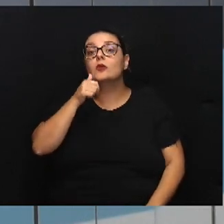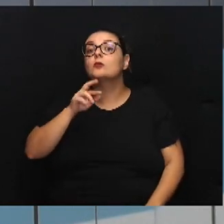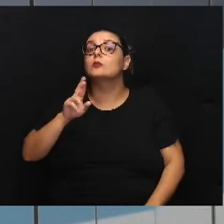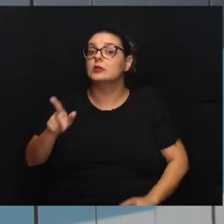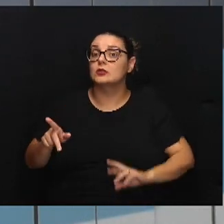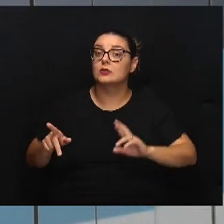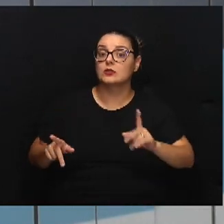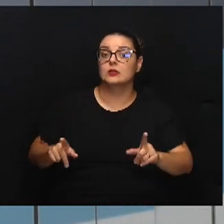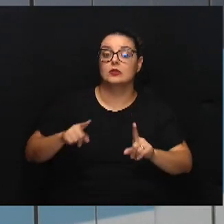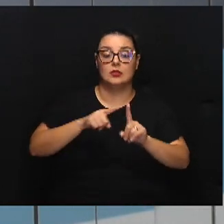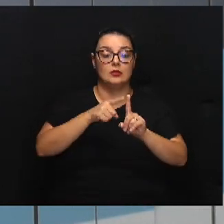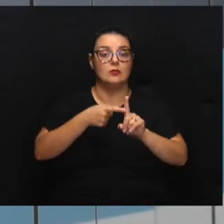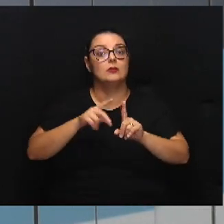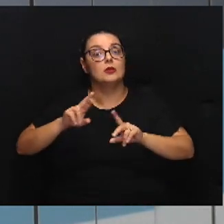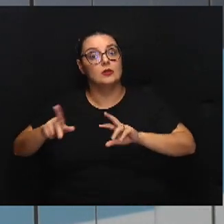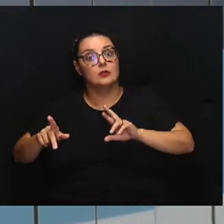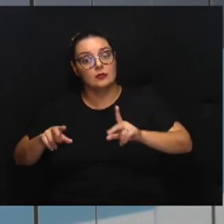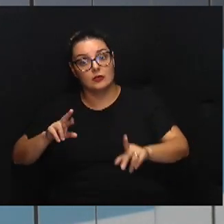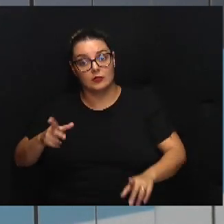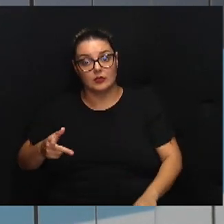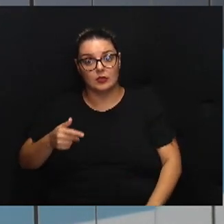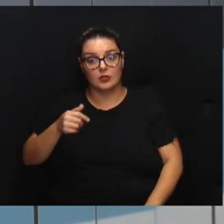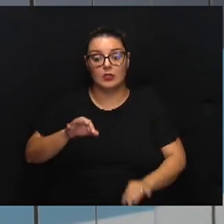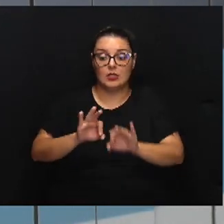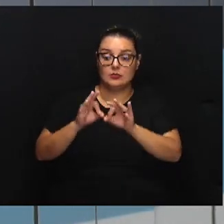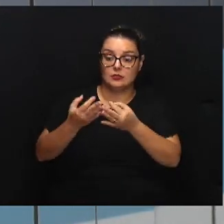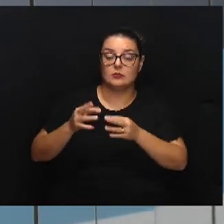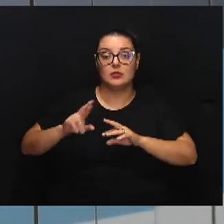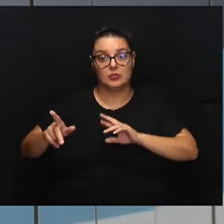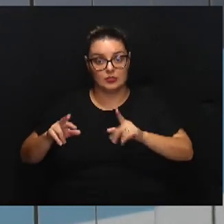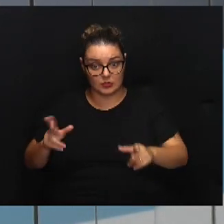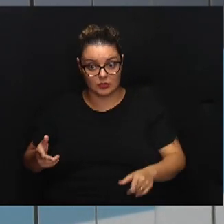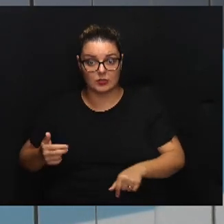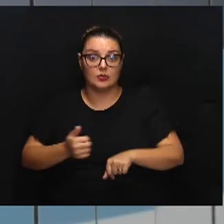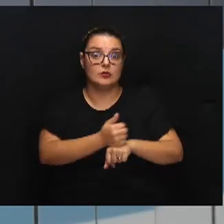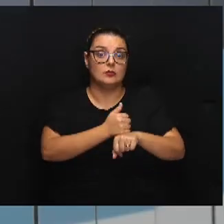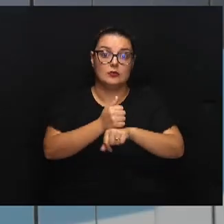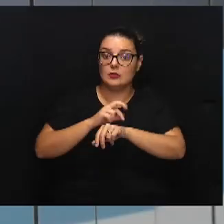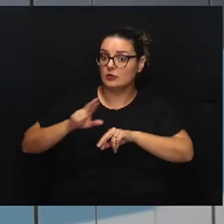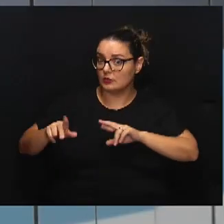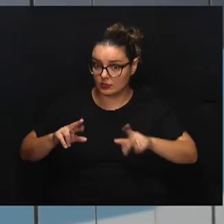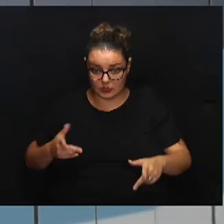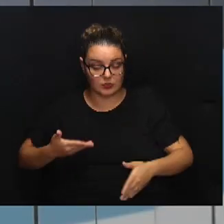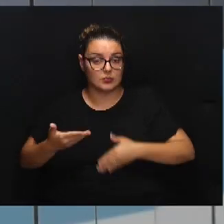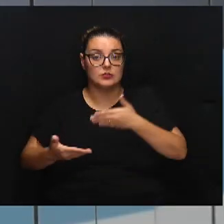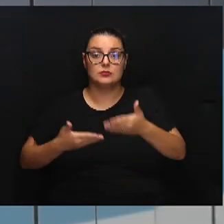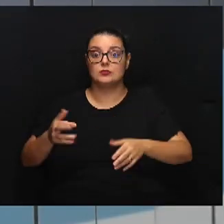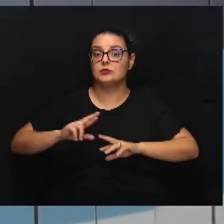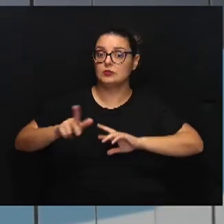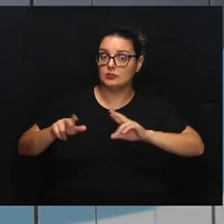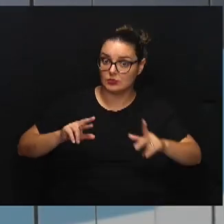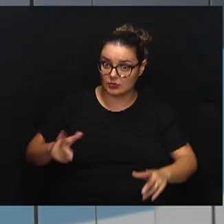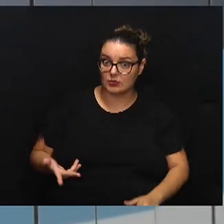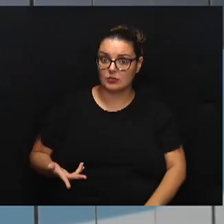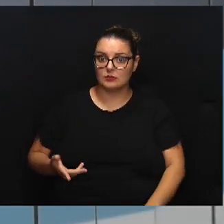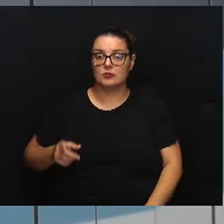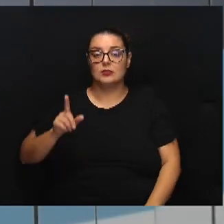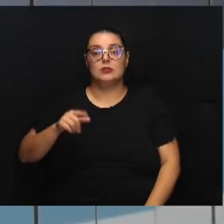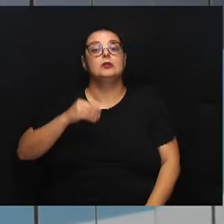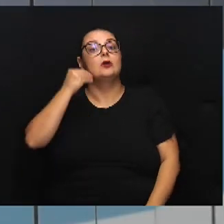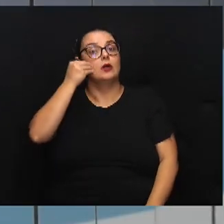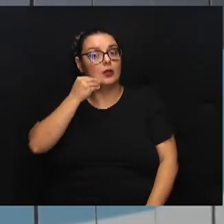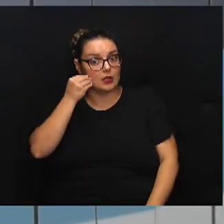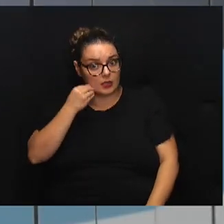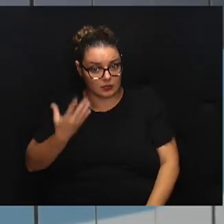as gestações são diferentes, as famílias são diferentes, os profissionais de saúde são diferentes, os serviços são diferentes. Então, as